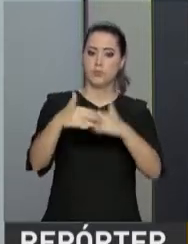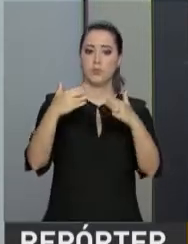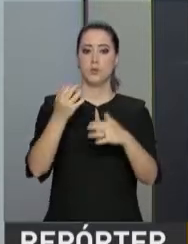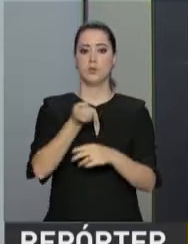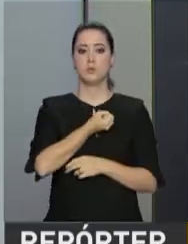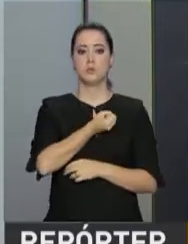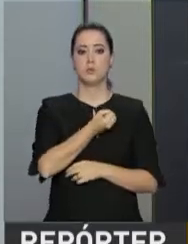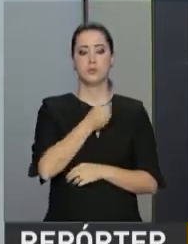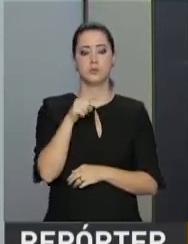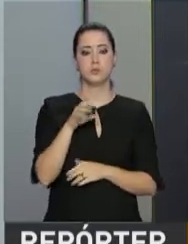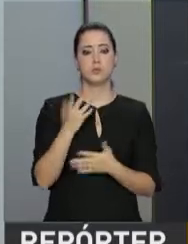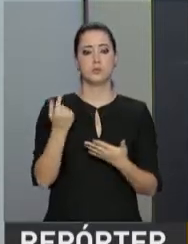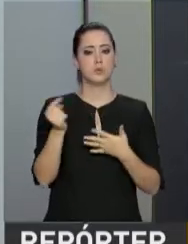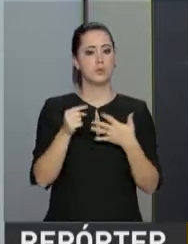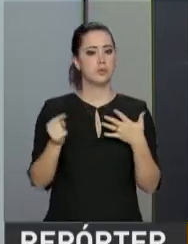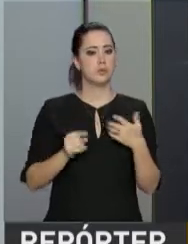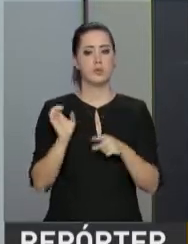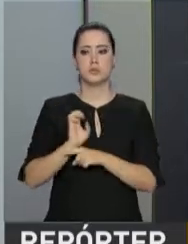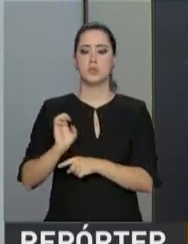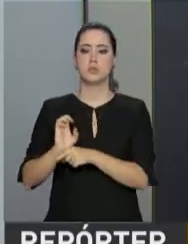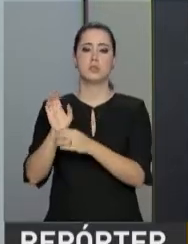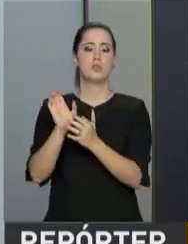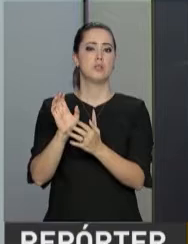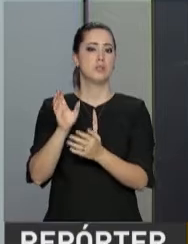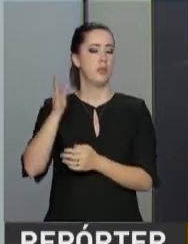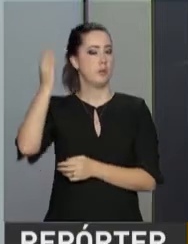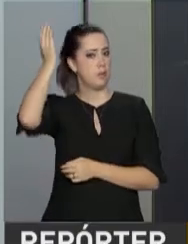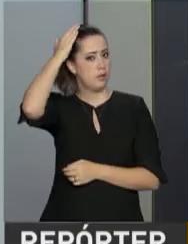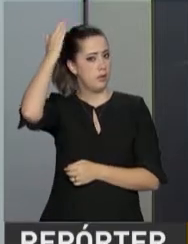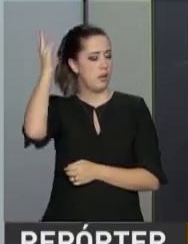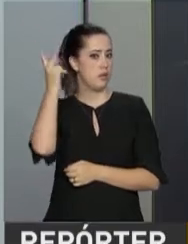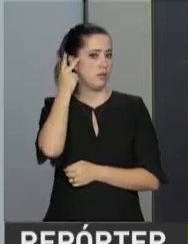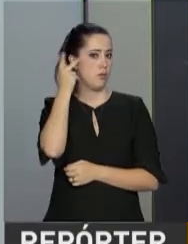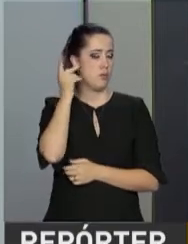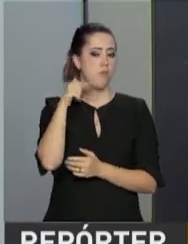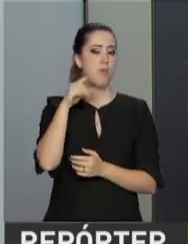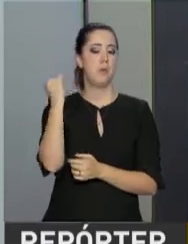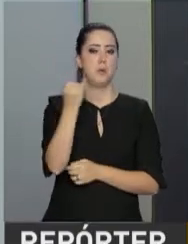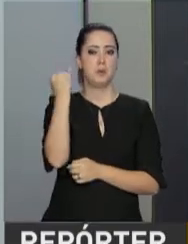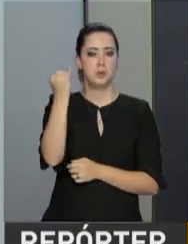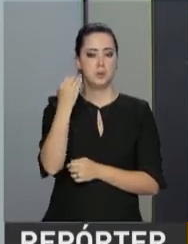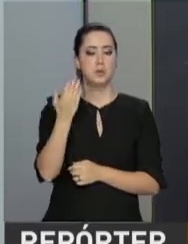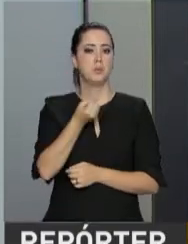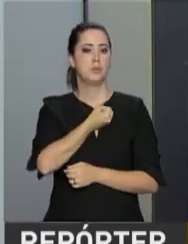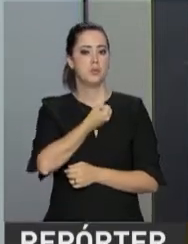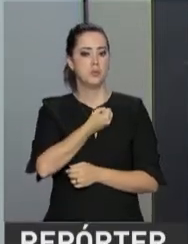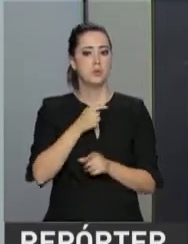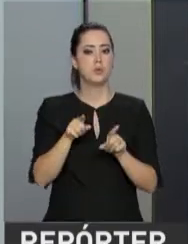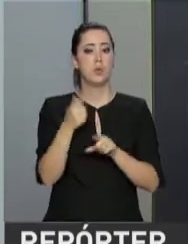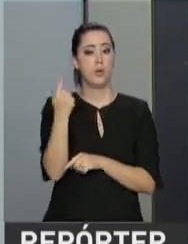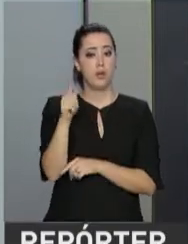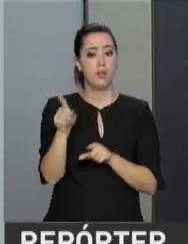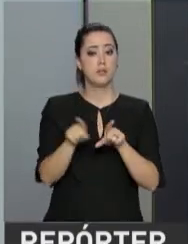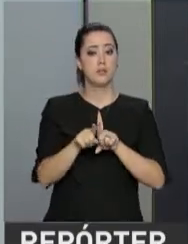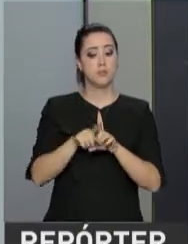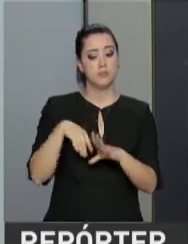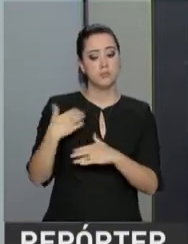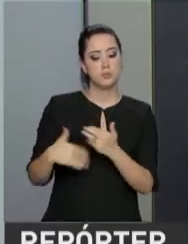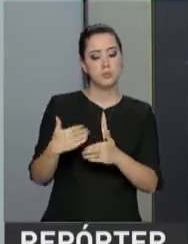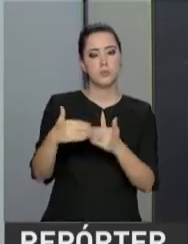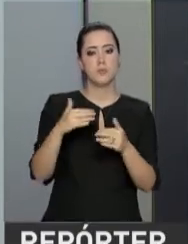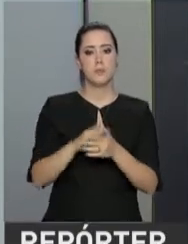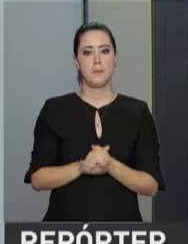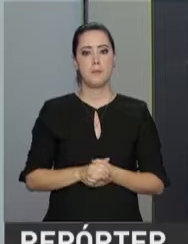dados estados como paraná são paulo estão se destacando bastante goiás também tem se destacado nos últimos anos